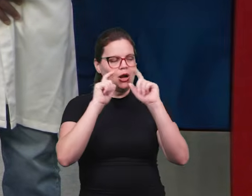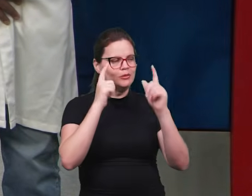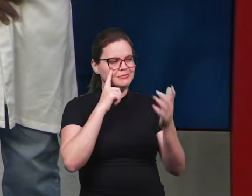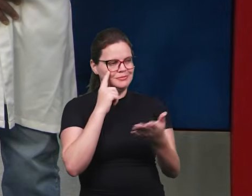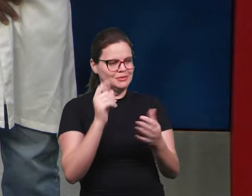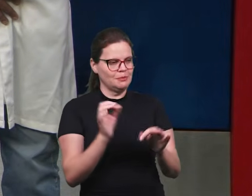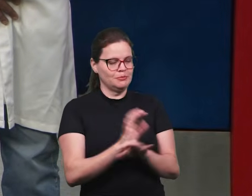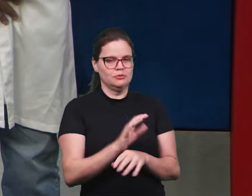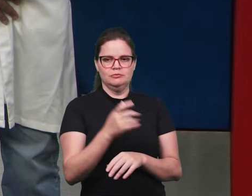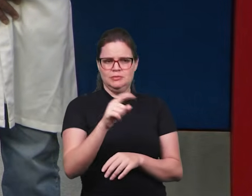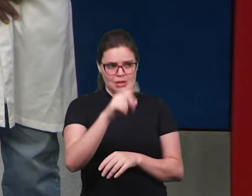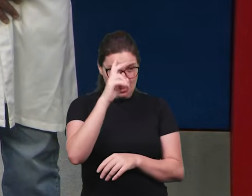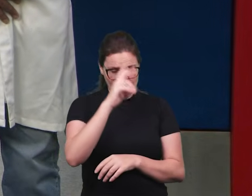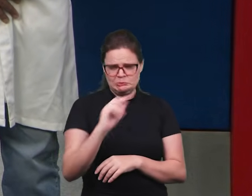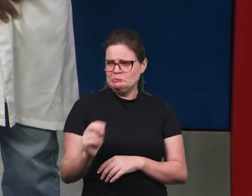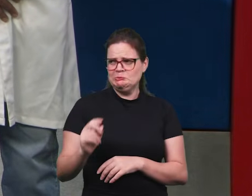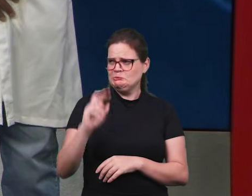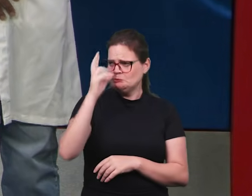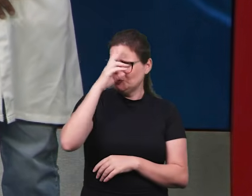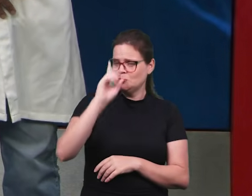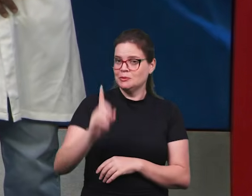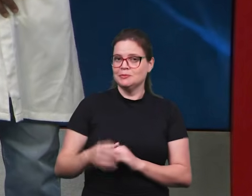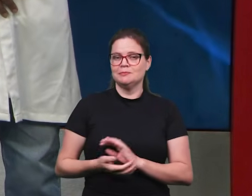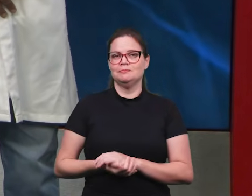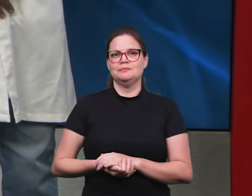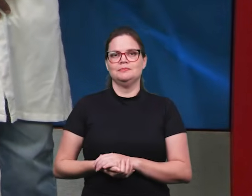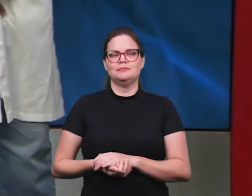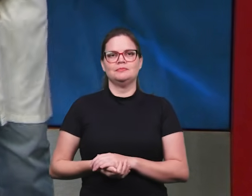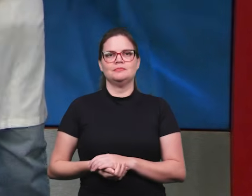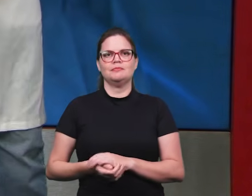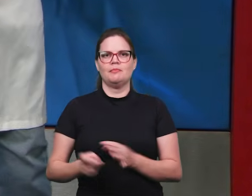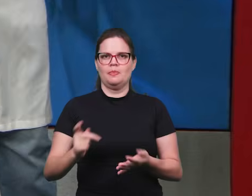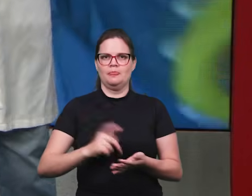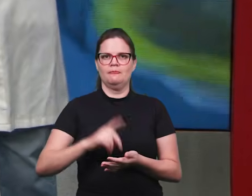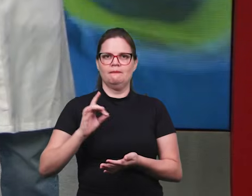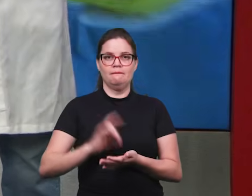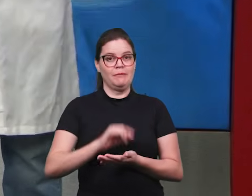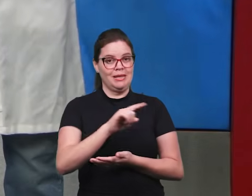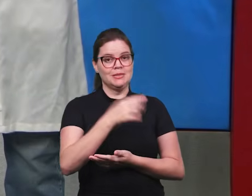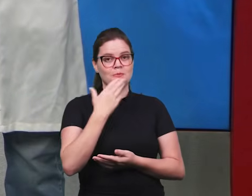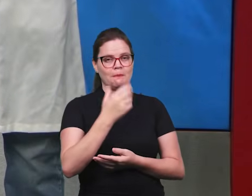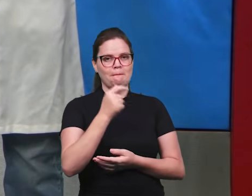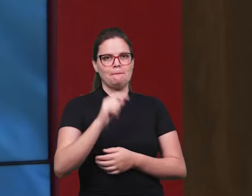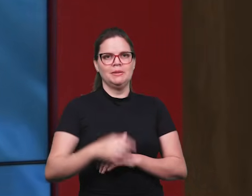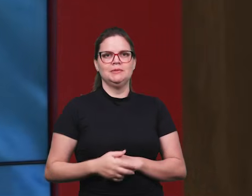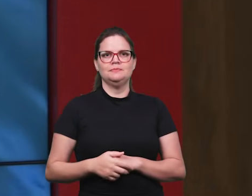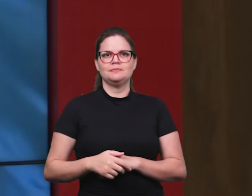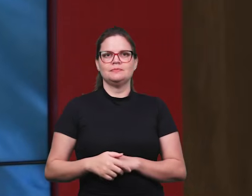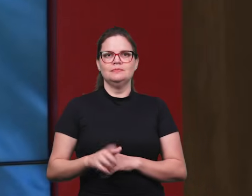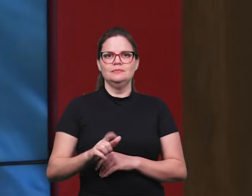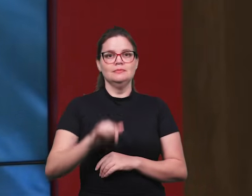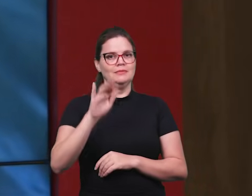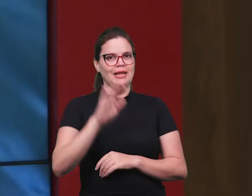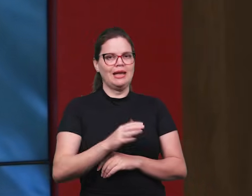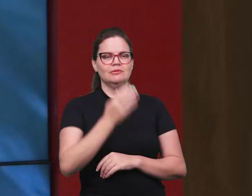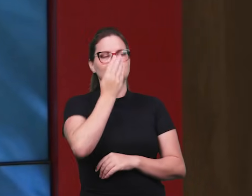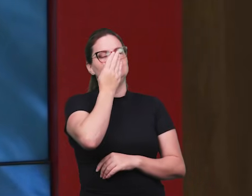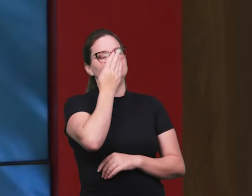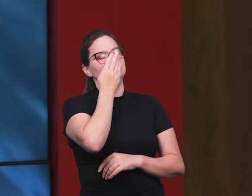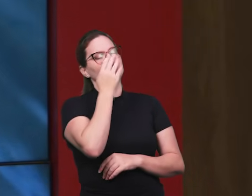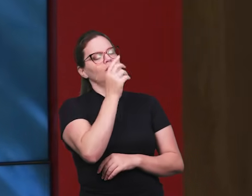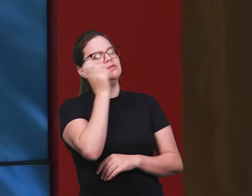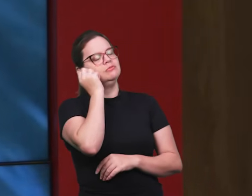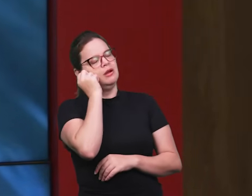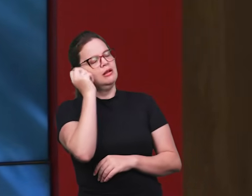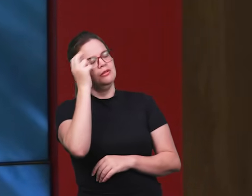não lembrou de nada, isso que é bom, não gera trauma também, né, Hudson? É verdade, esse é o ideal. Então, quem te anestesiou, quero dar os parabéns para o